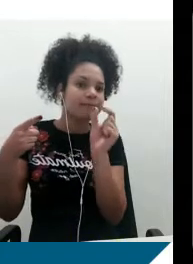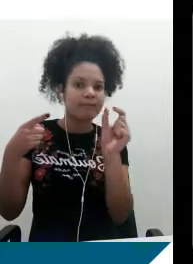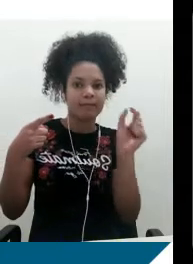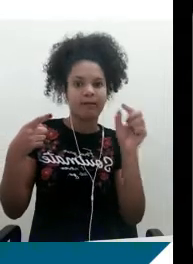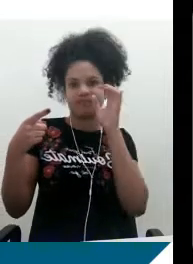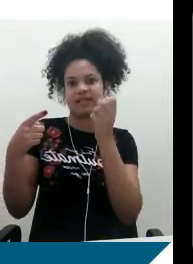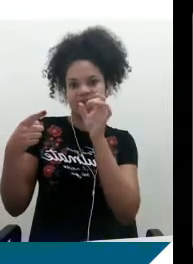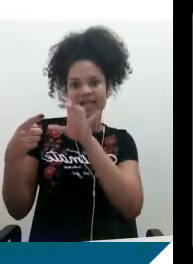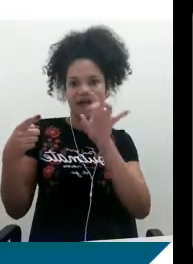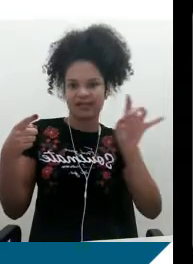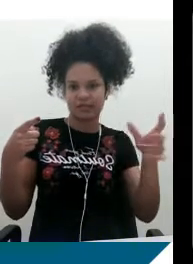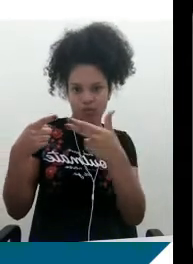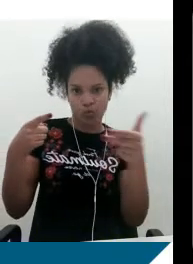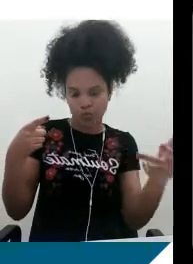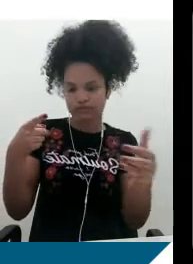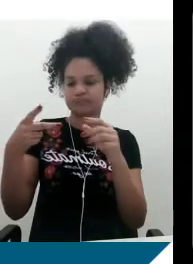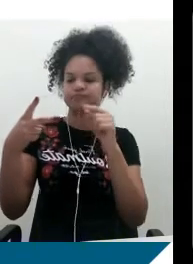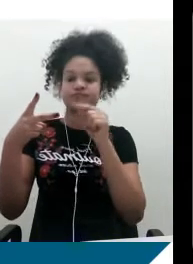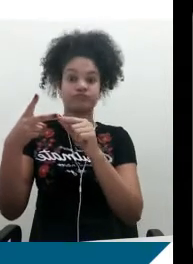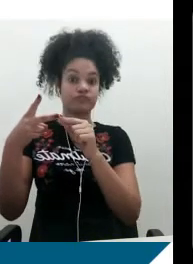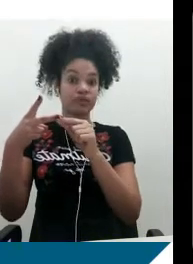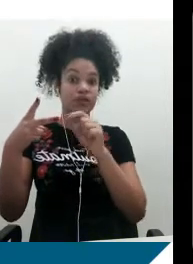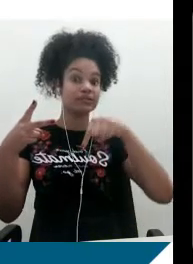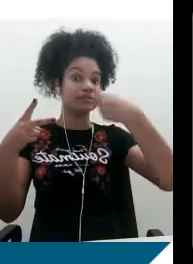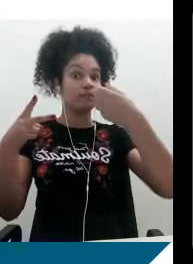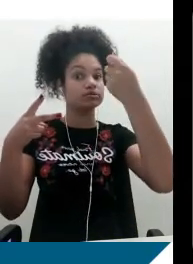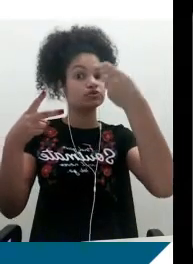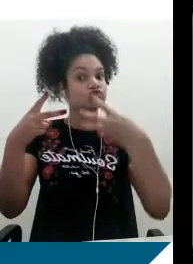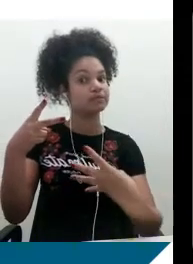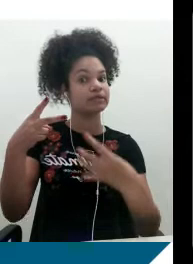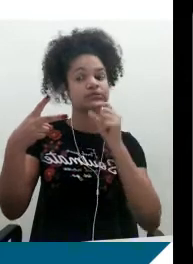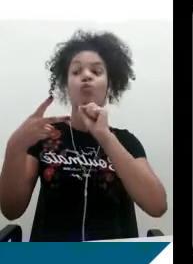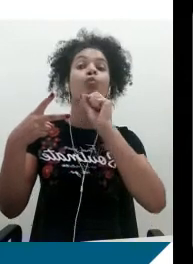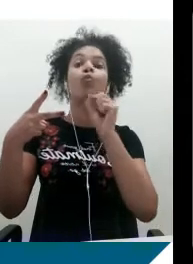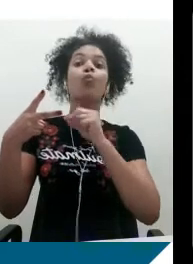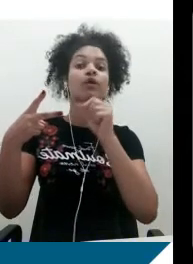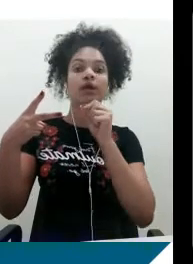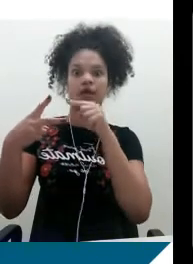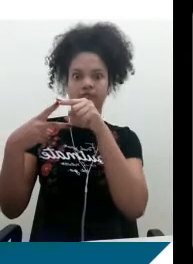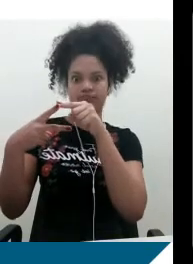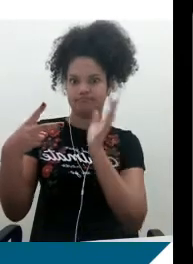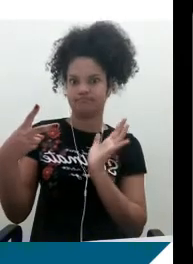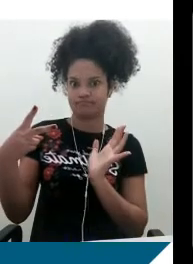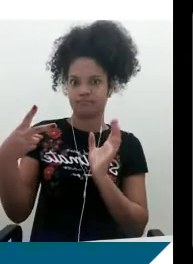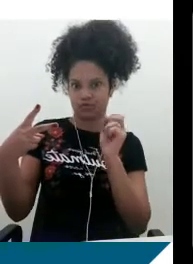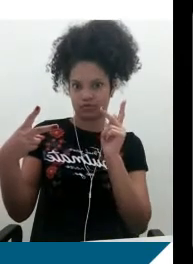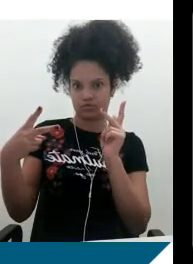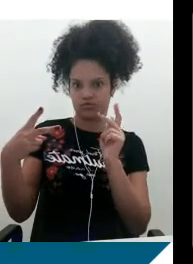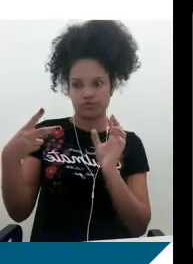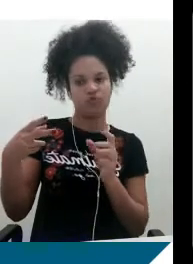das fotografias, como vocês quiserem chamar, e a segunda, da explicação que gira em torno dessas imagens,